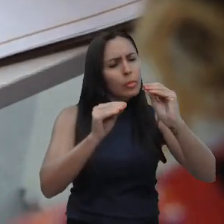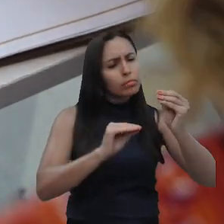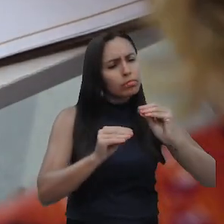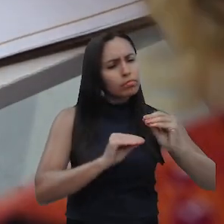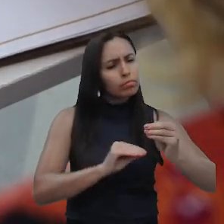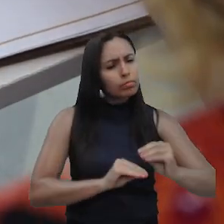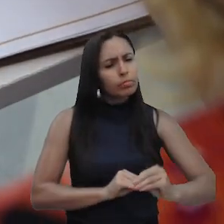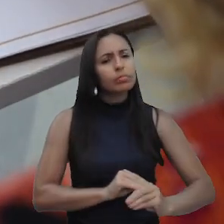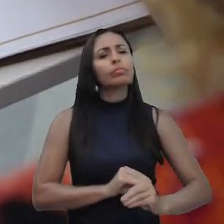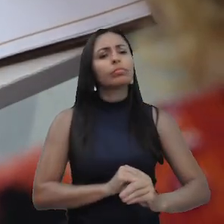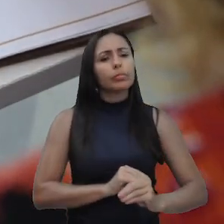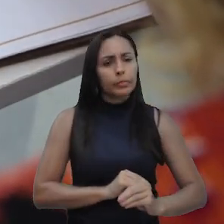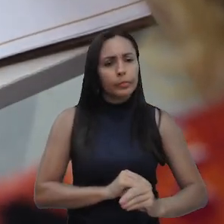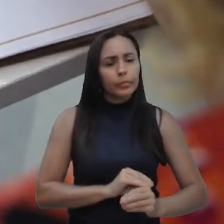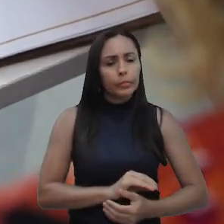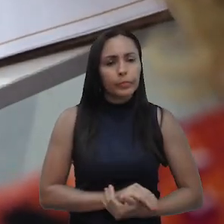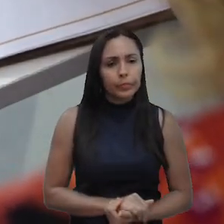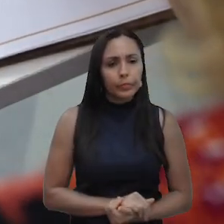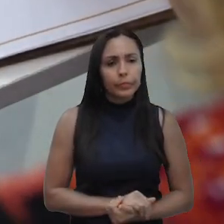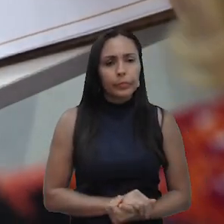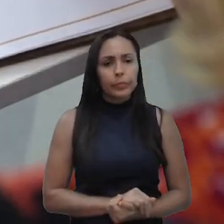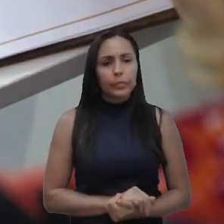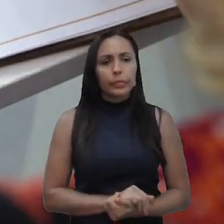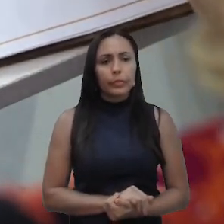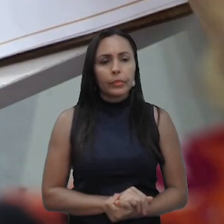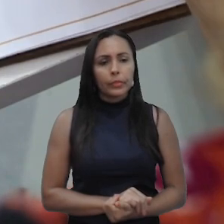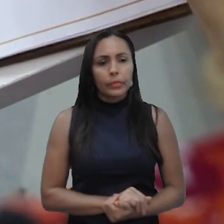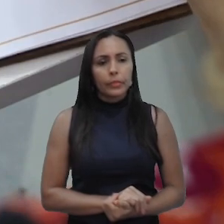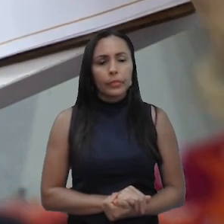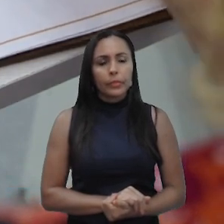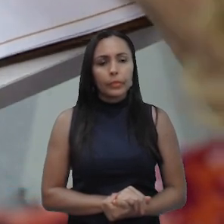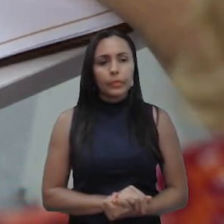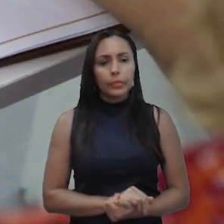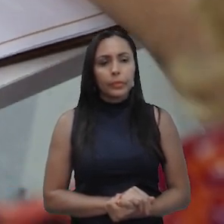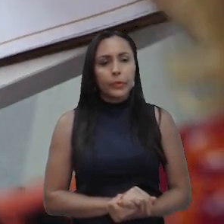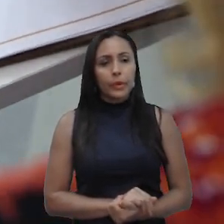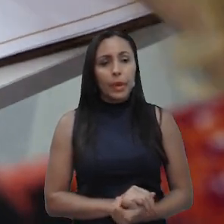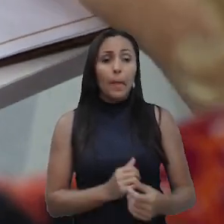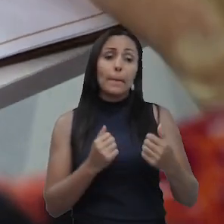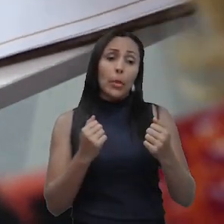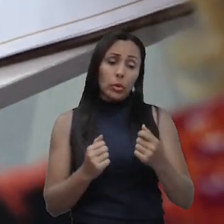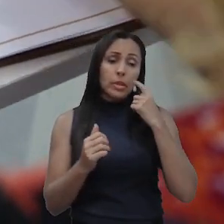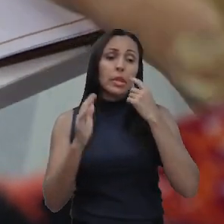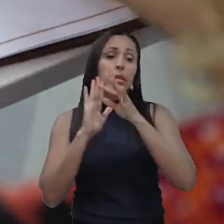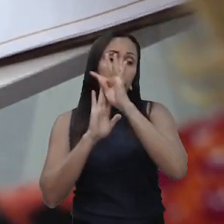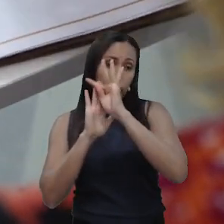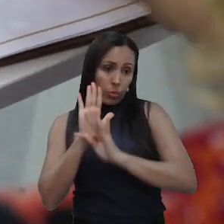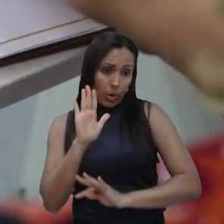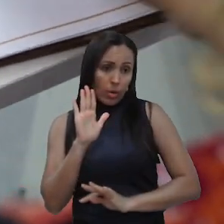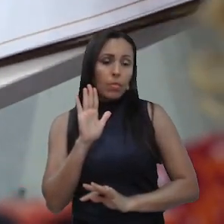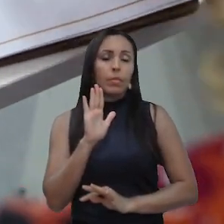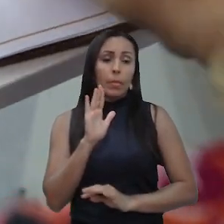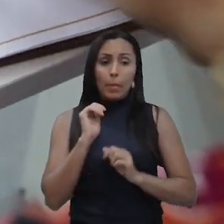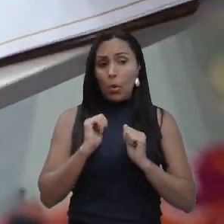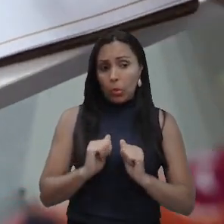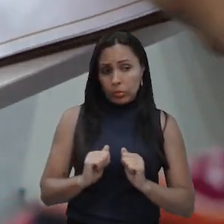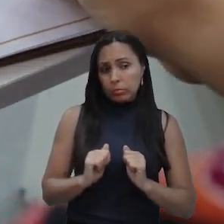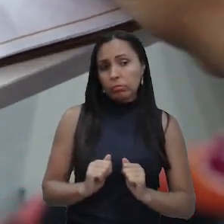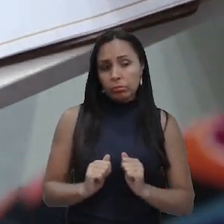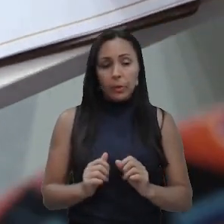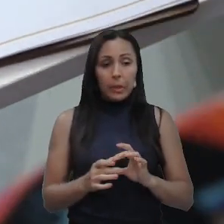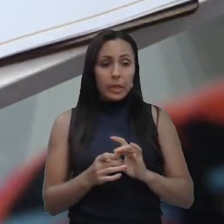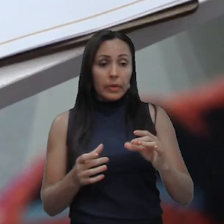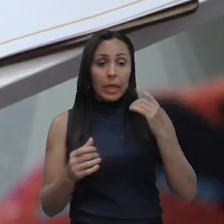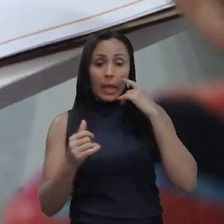a gente poderia utilizar um conteúdo textual, e aí ter linhas e mais linhas